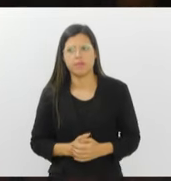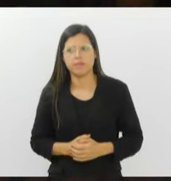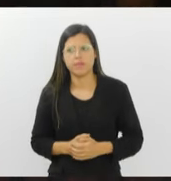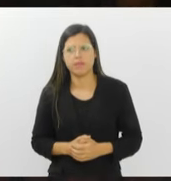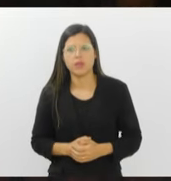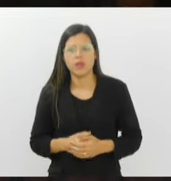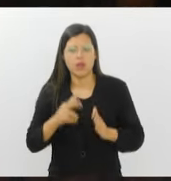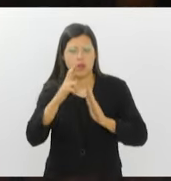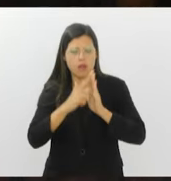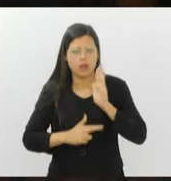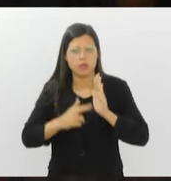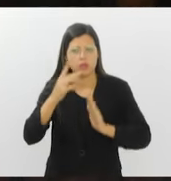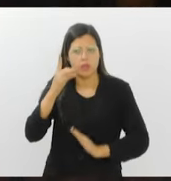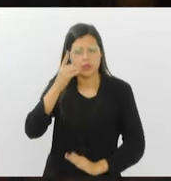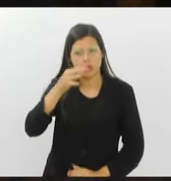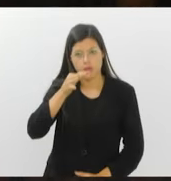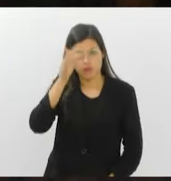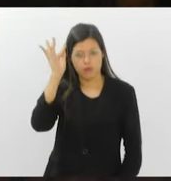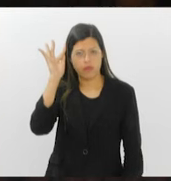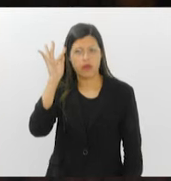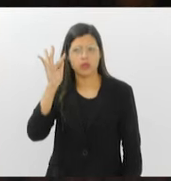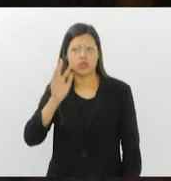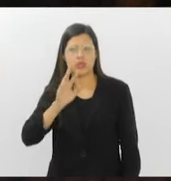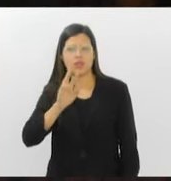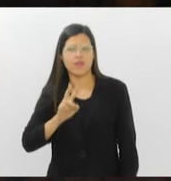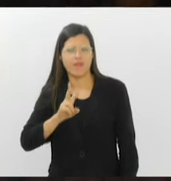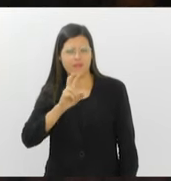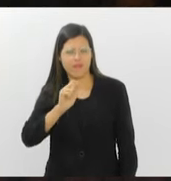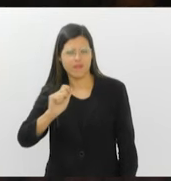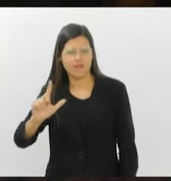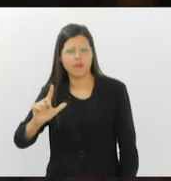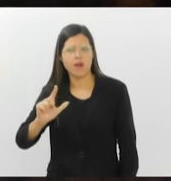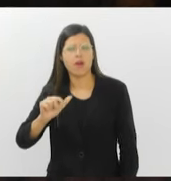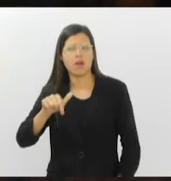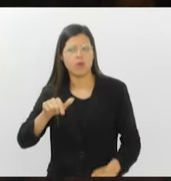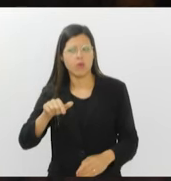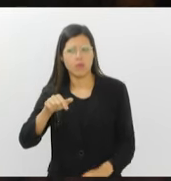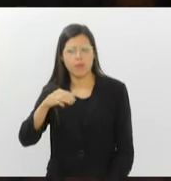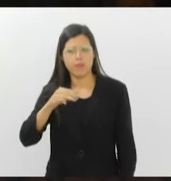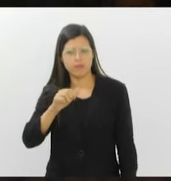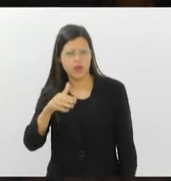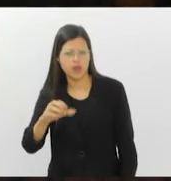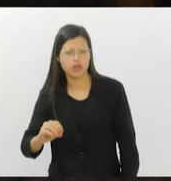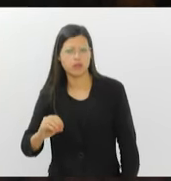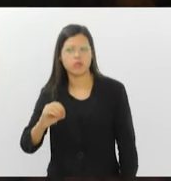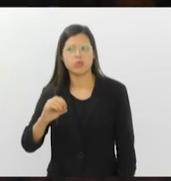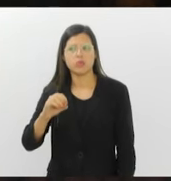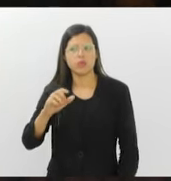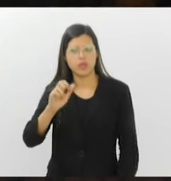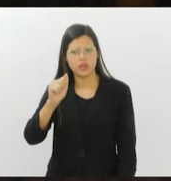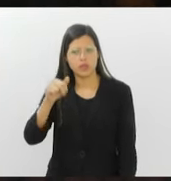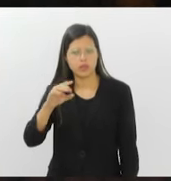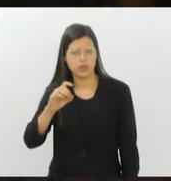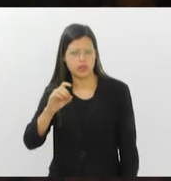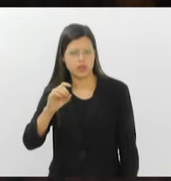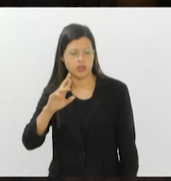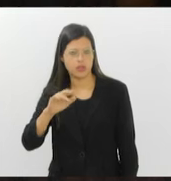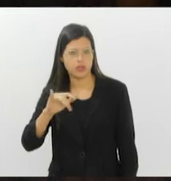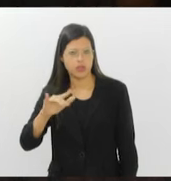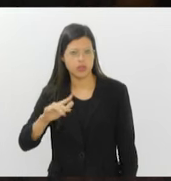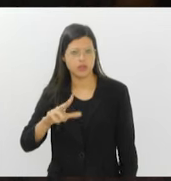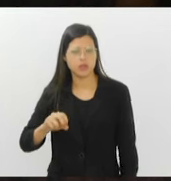Relatores, deputados Fred Pacheco, Val Ceasa, Gisele Monteiro, Márcio Gualberto e Andrezinho Siciliano. Em